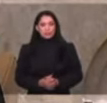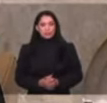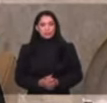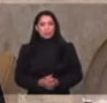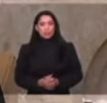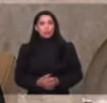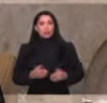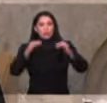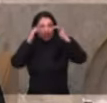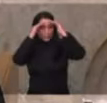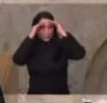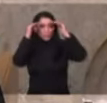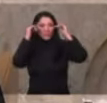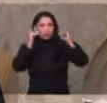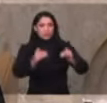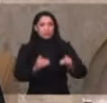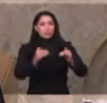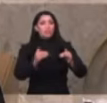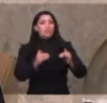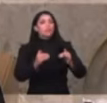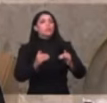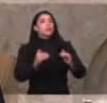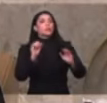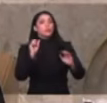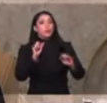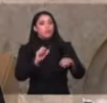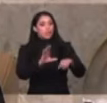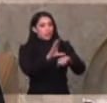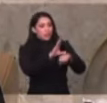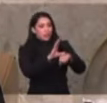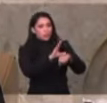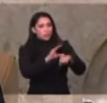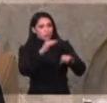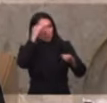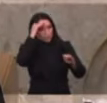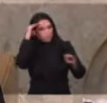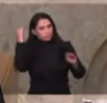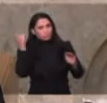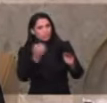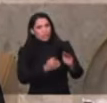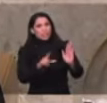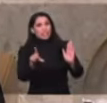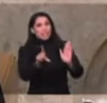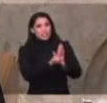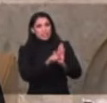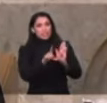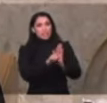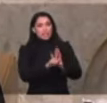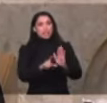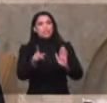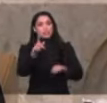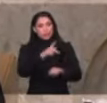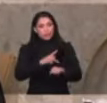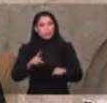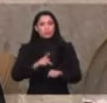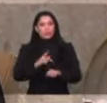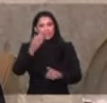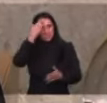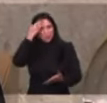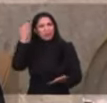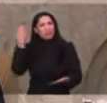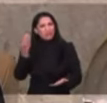autoridade suprema da Constituição e das leis da República, de crença inabalável